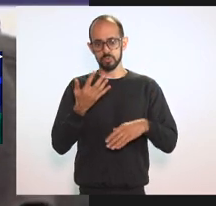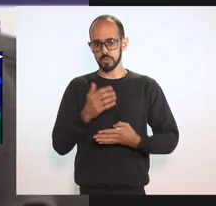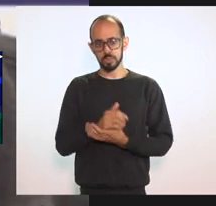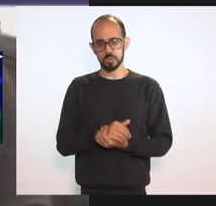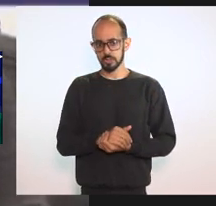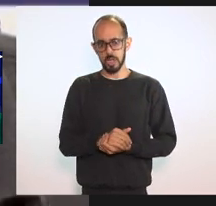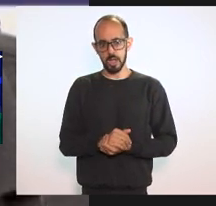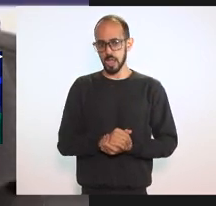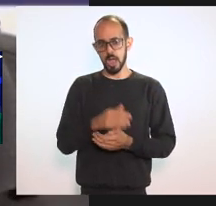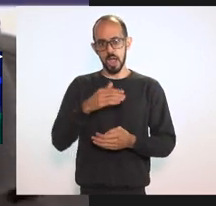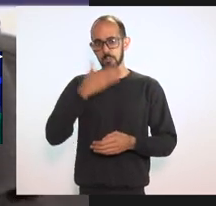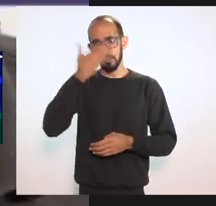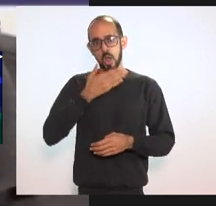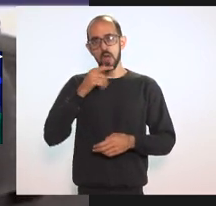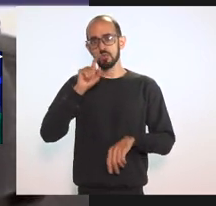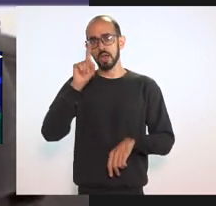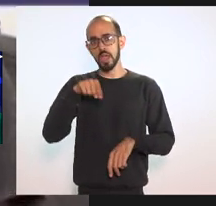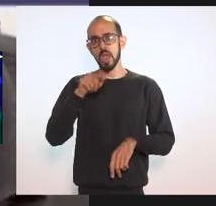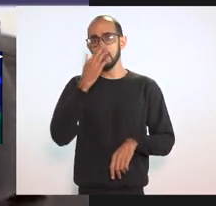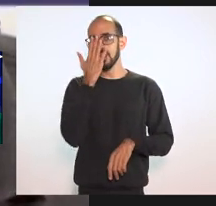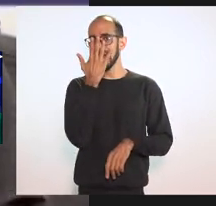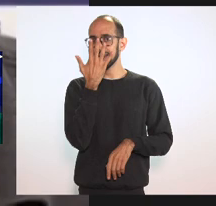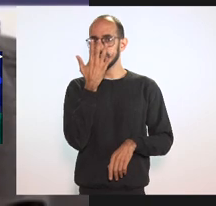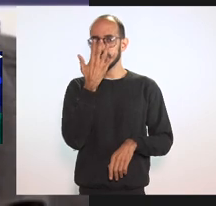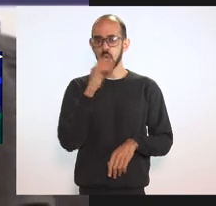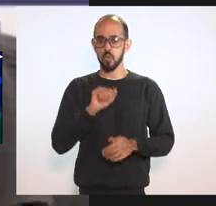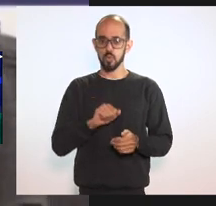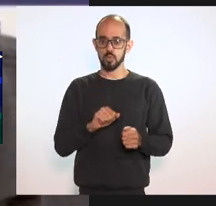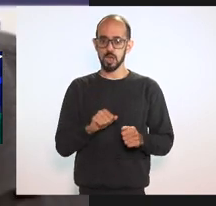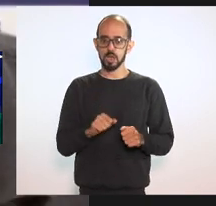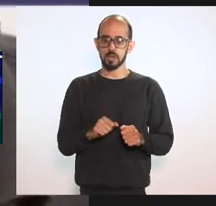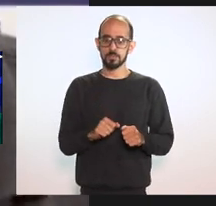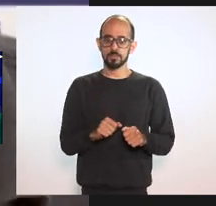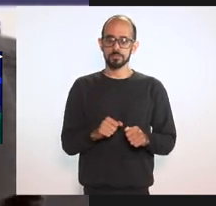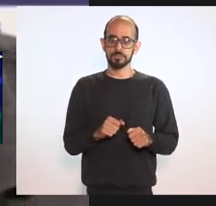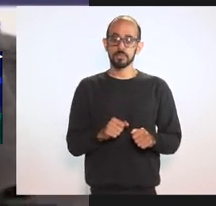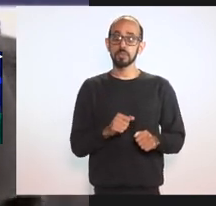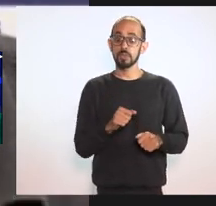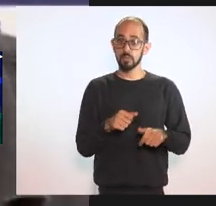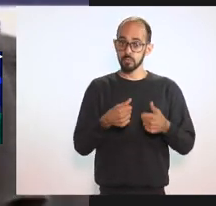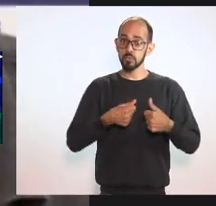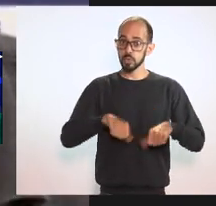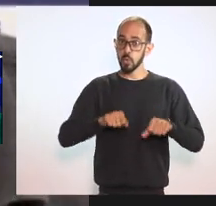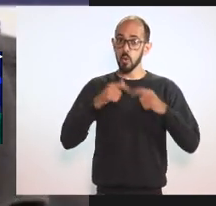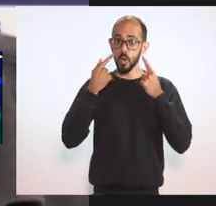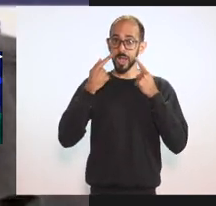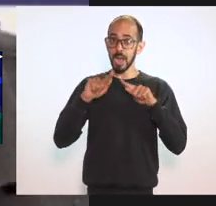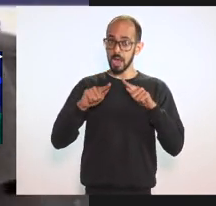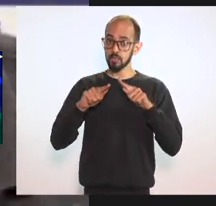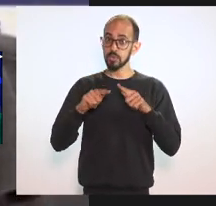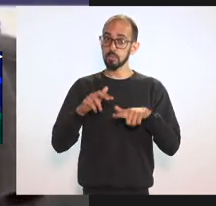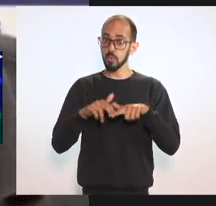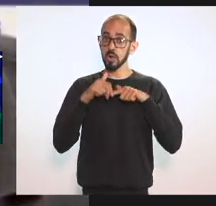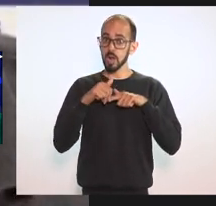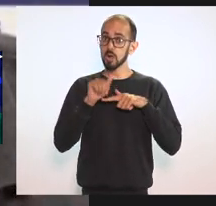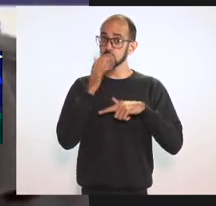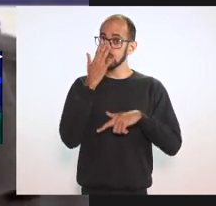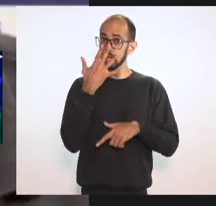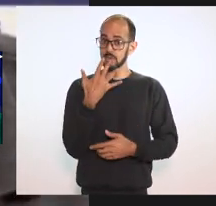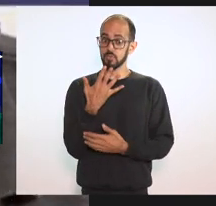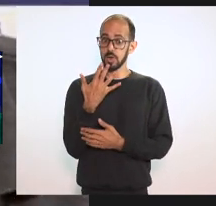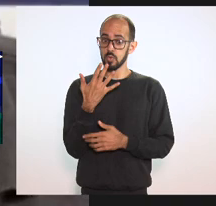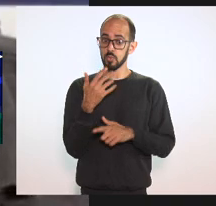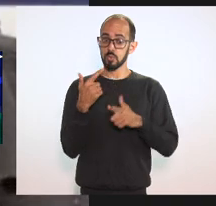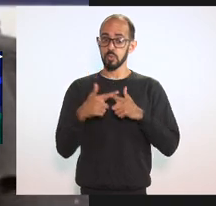disso o Carnaval que hoje essa crise que a gente está vivendo a saúde se agravou foi devido ao carnaval que na verdade